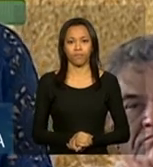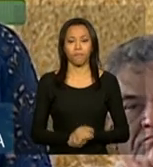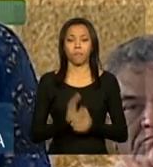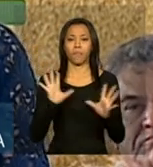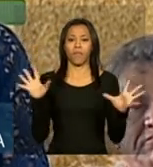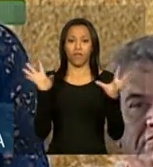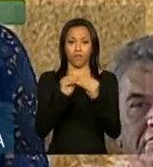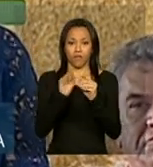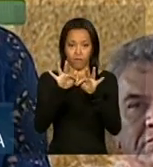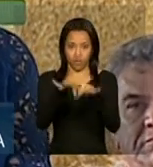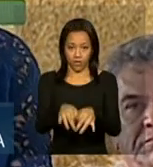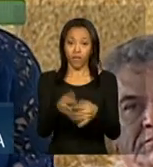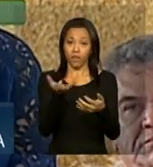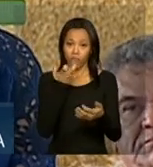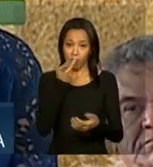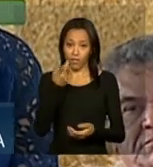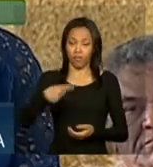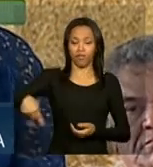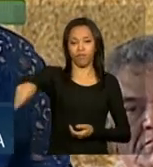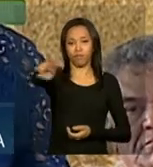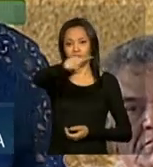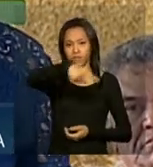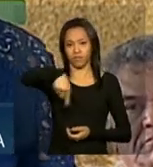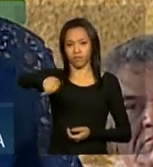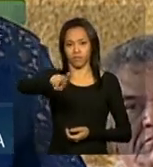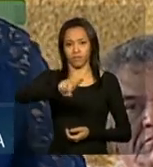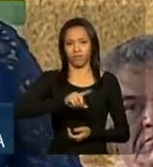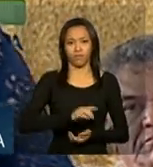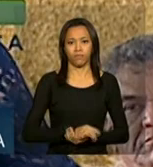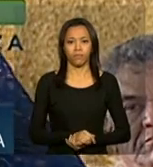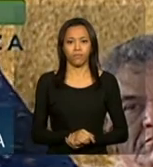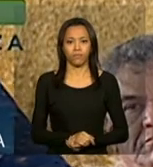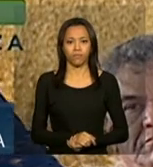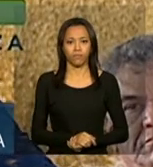Finalmente, eu quero dizer para vocês que